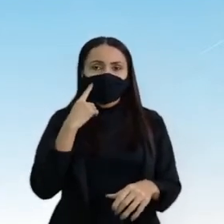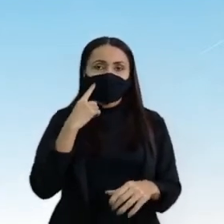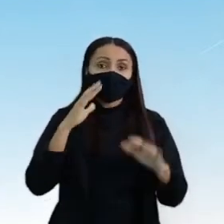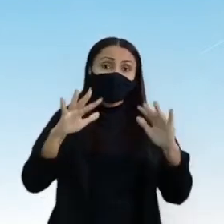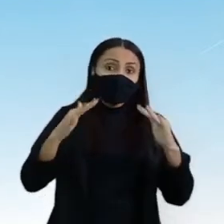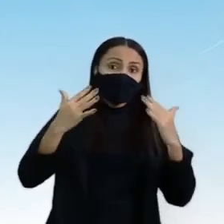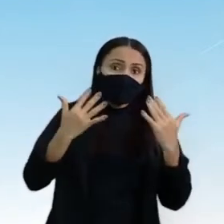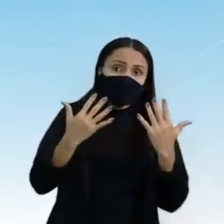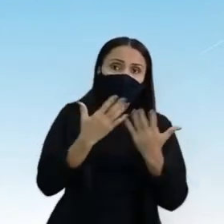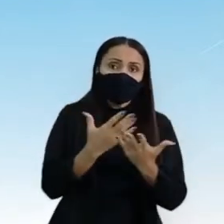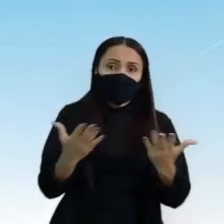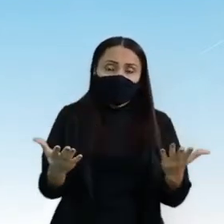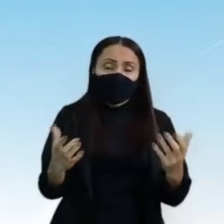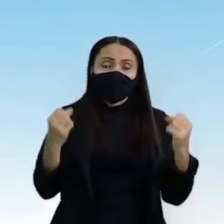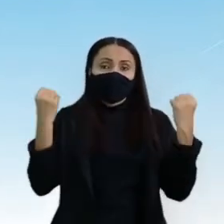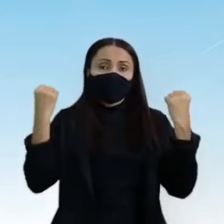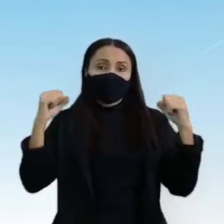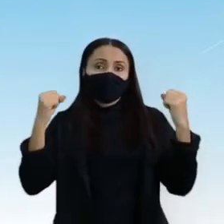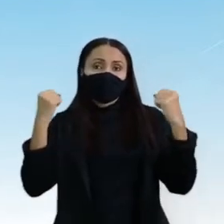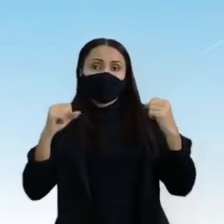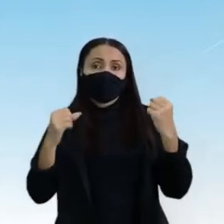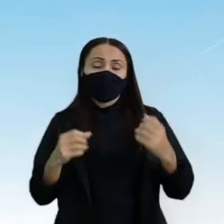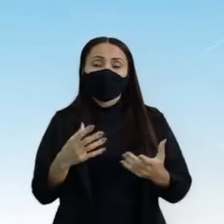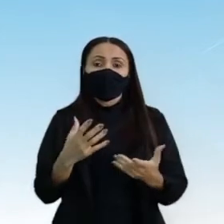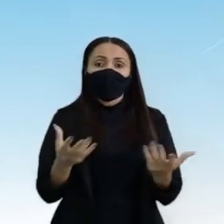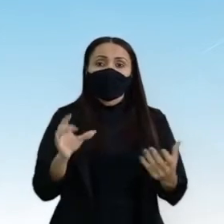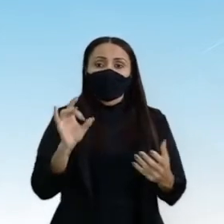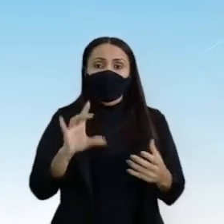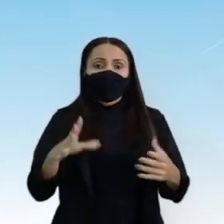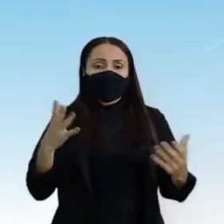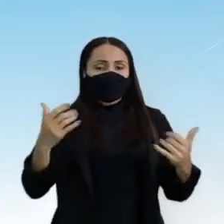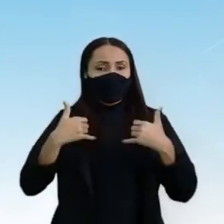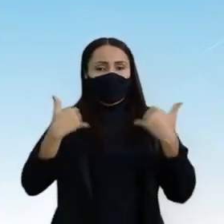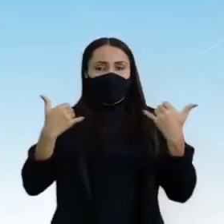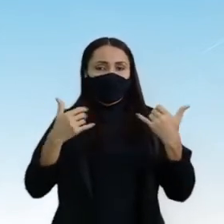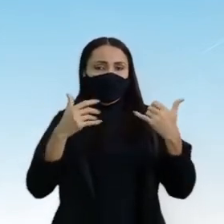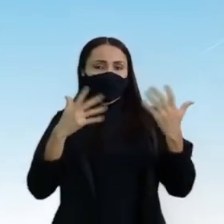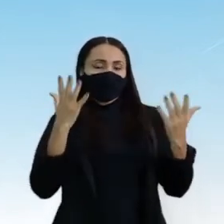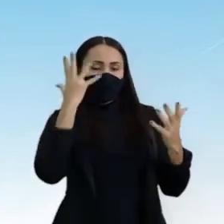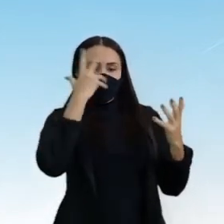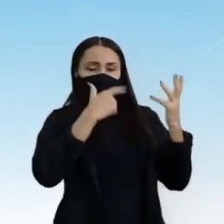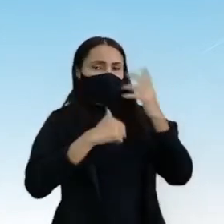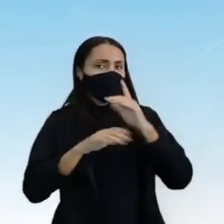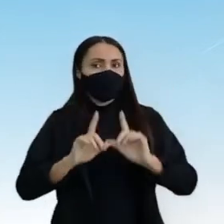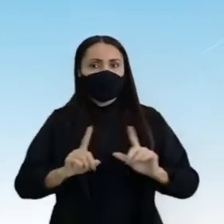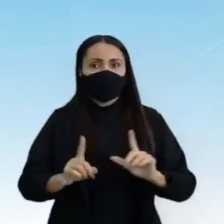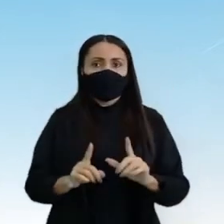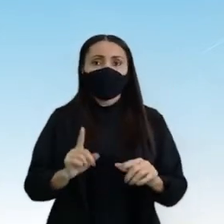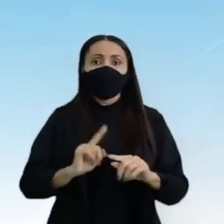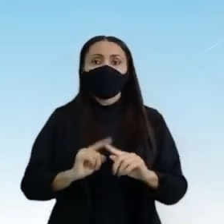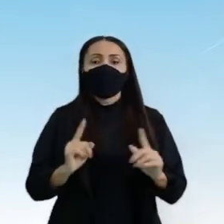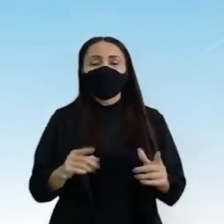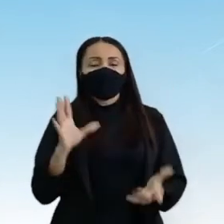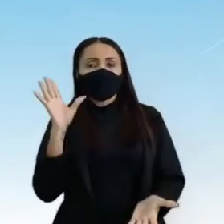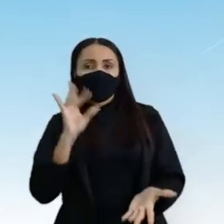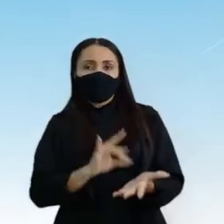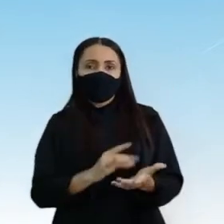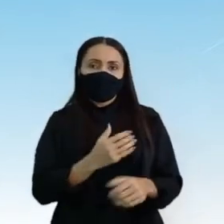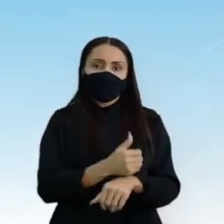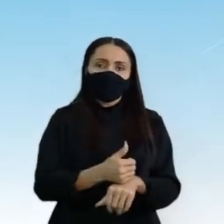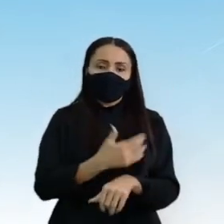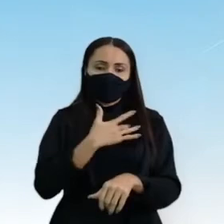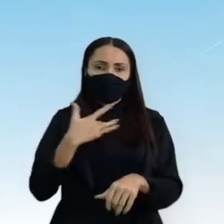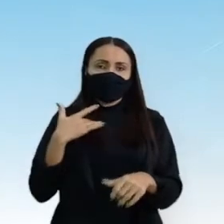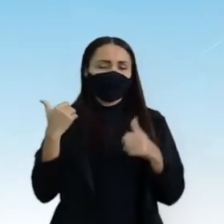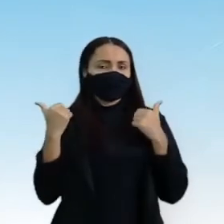a atividade física não é apenas uma questão de vaidade, como eu estou dizendo, mas é uma questão de realmente de qualidade de